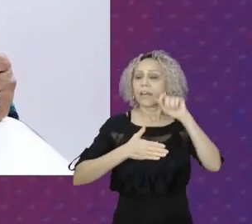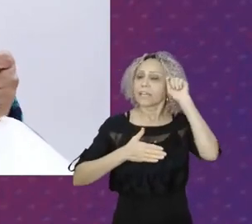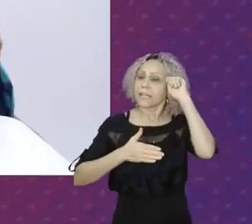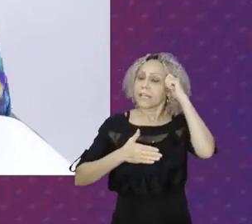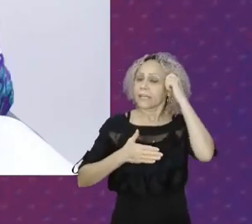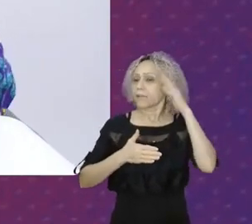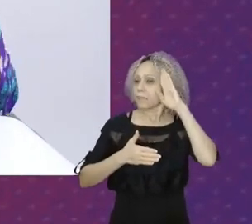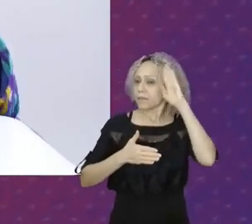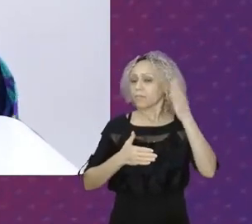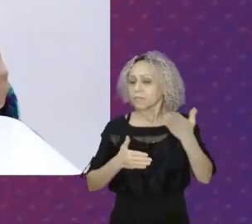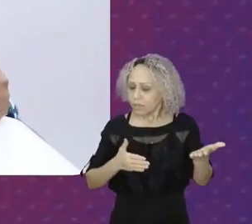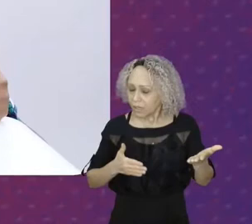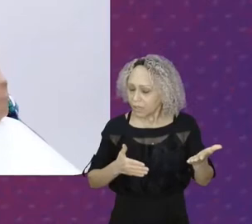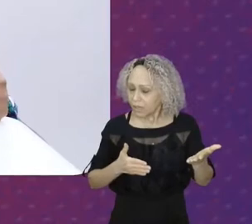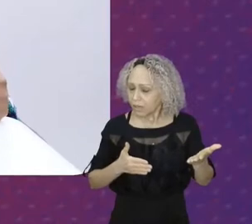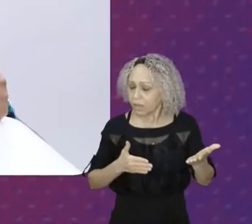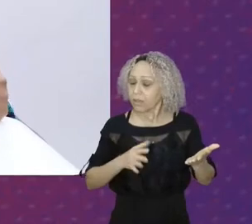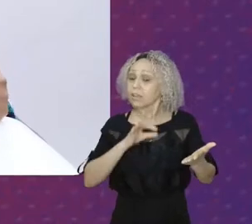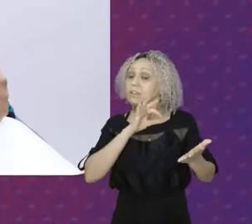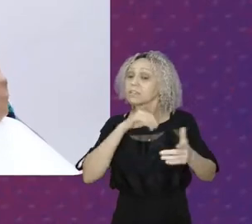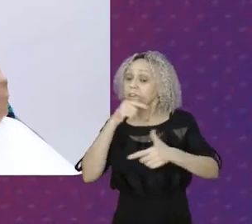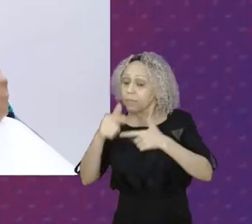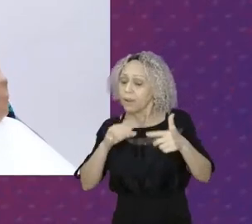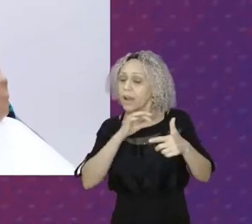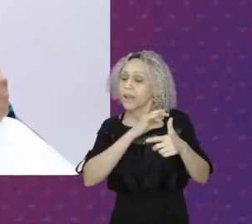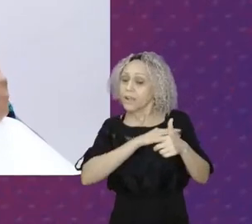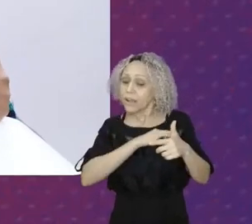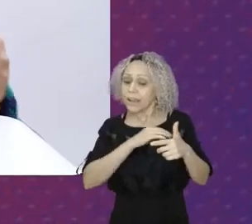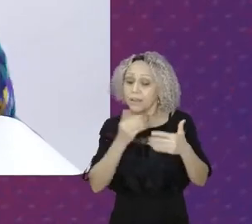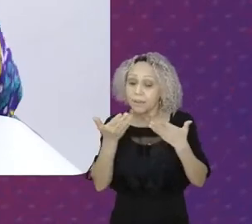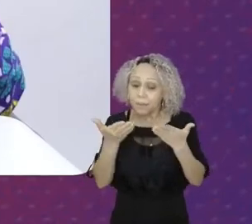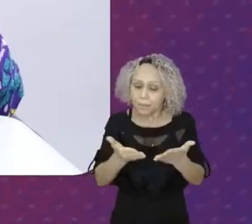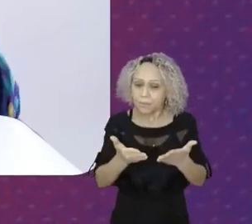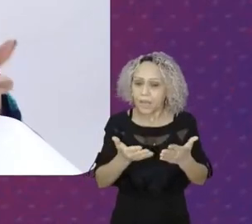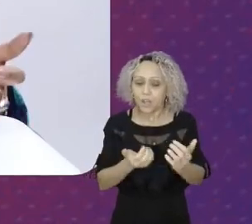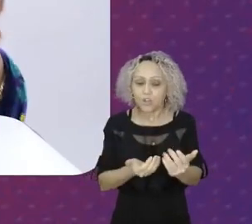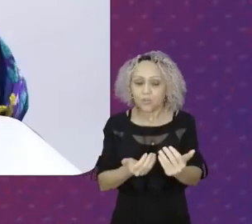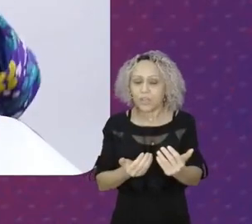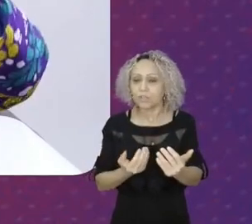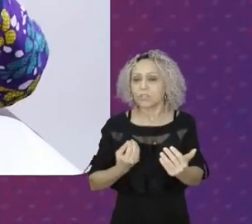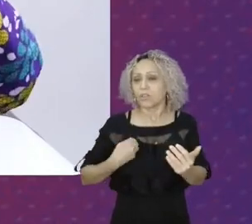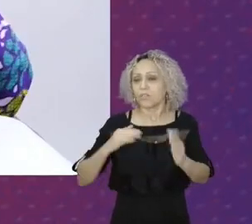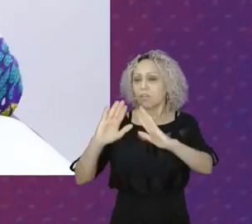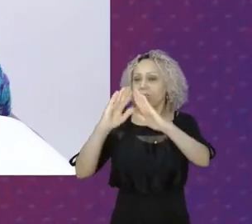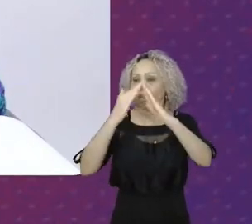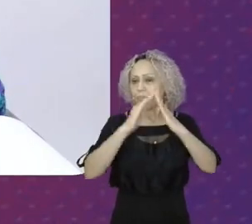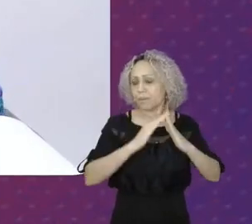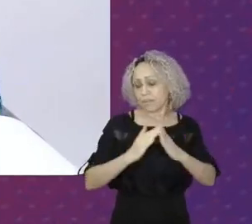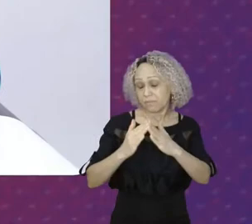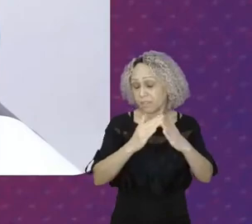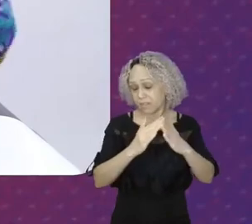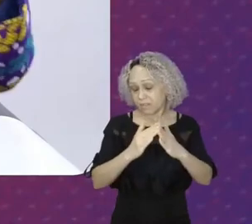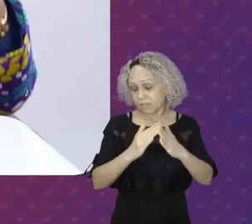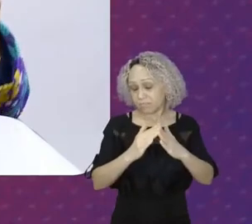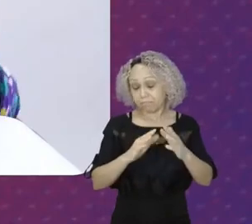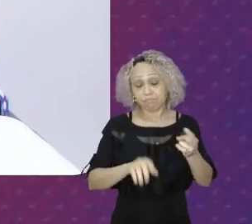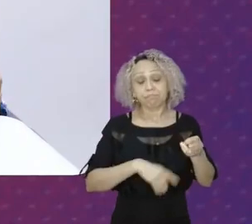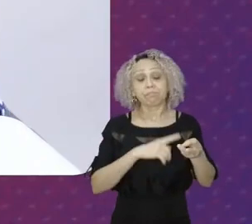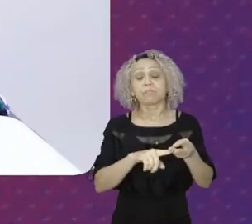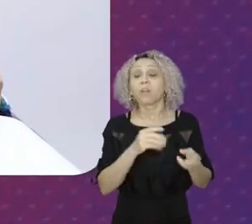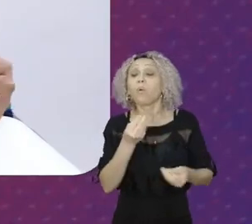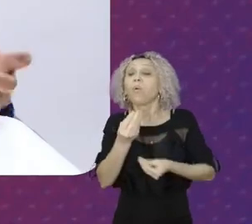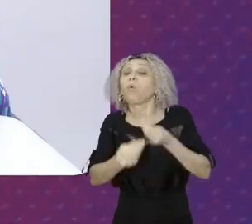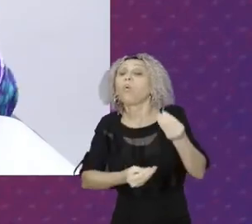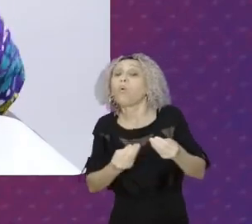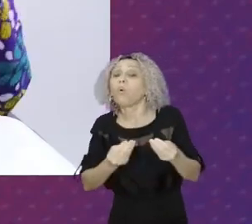renda para a juventude da periferia. Como ter uma escola que não expulse